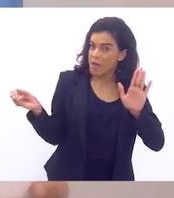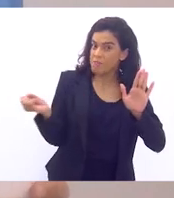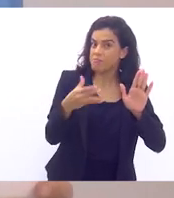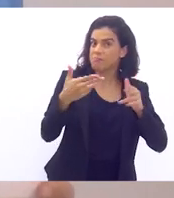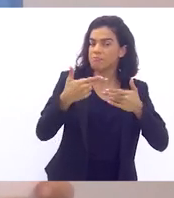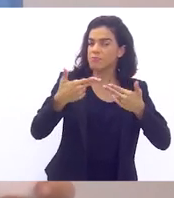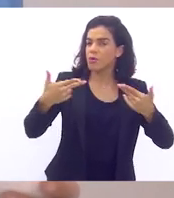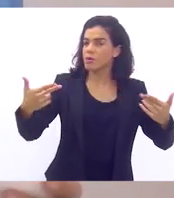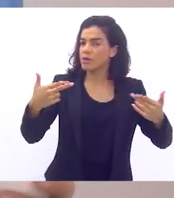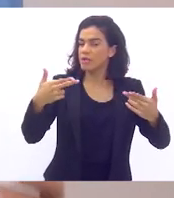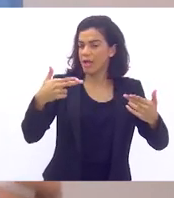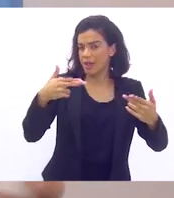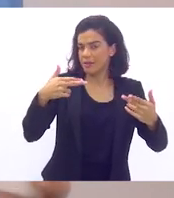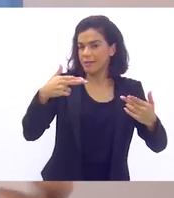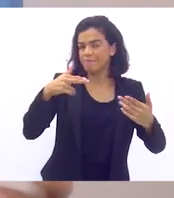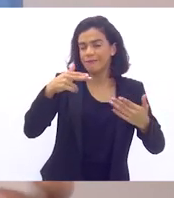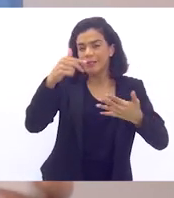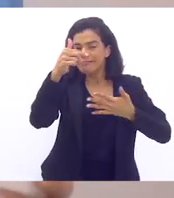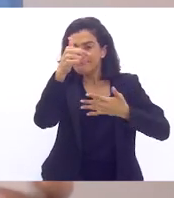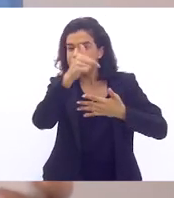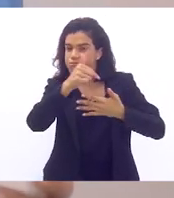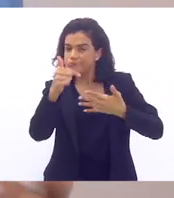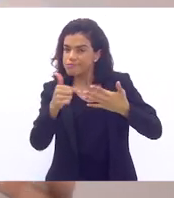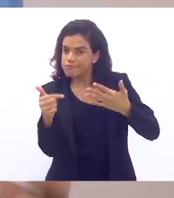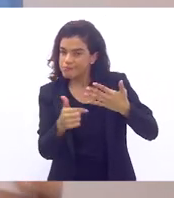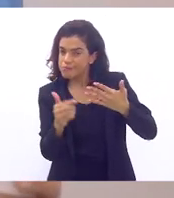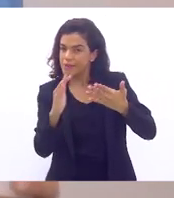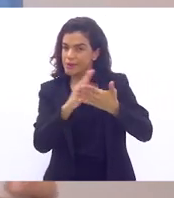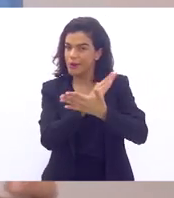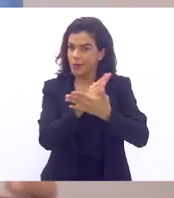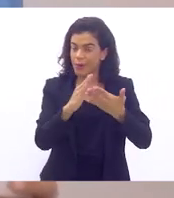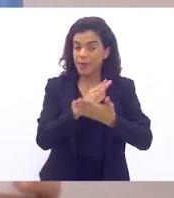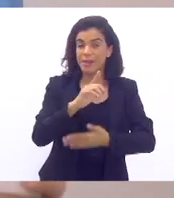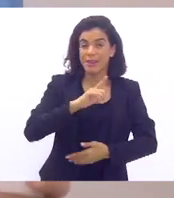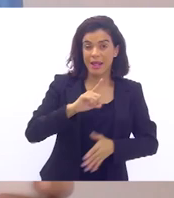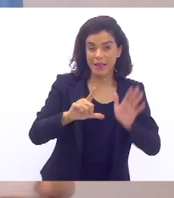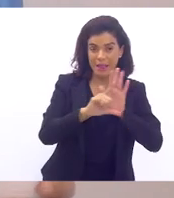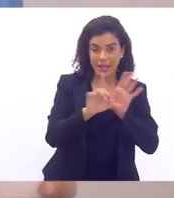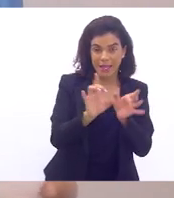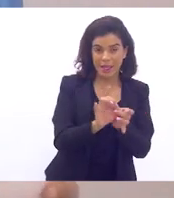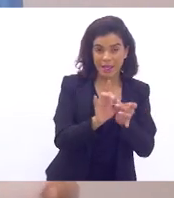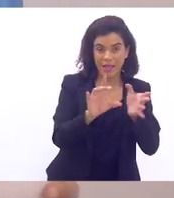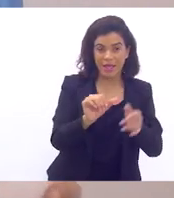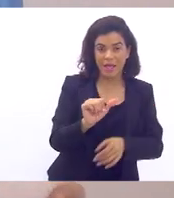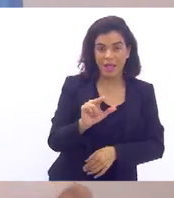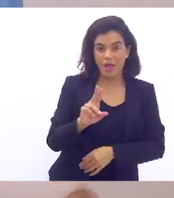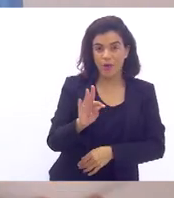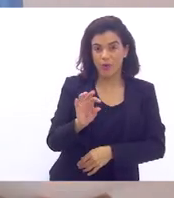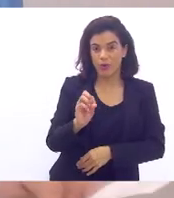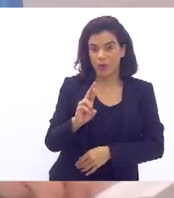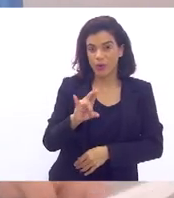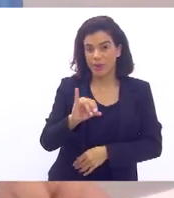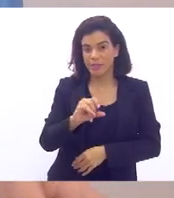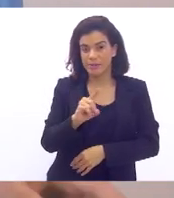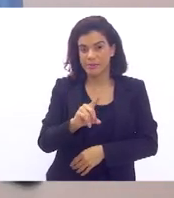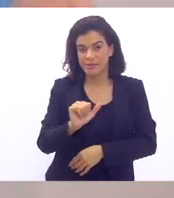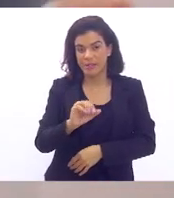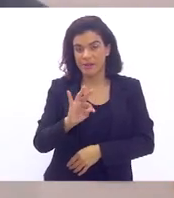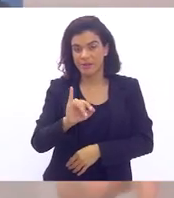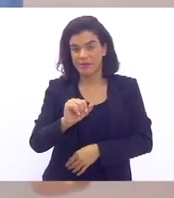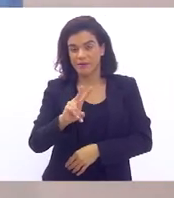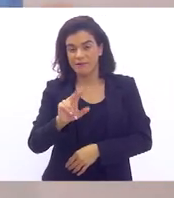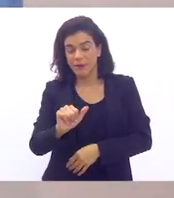em alguns sentidos a gente tem aqui umas algumas leis que são autorizativas né Thompson e outras leis que são